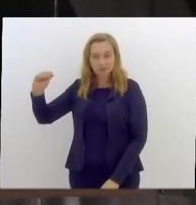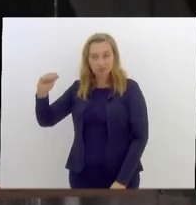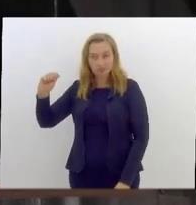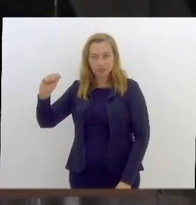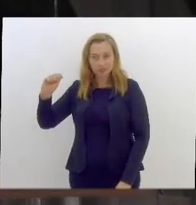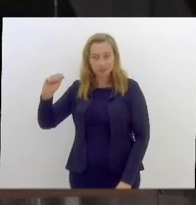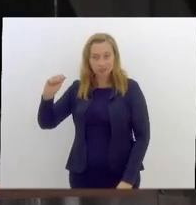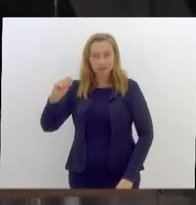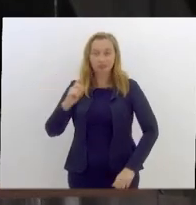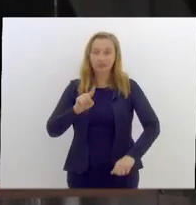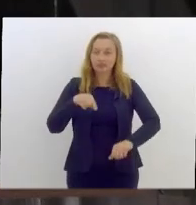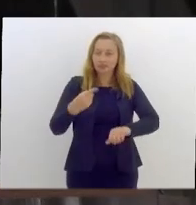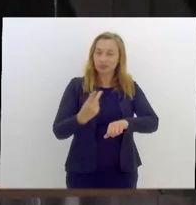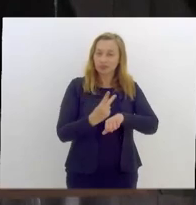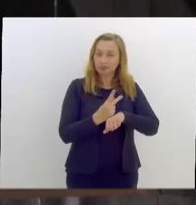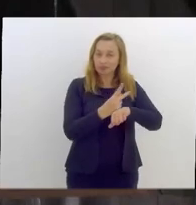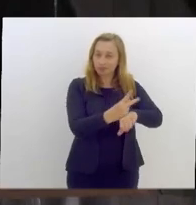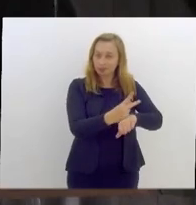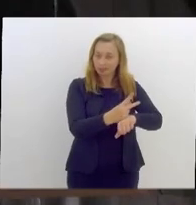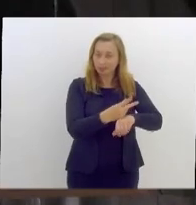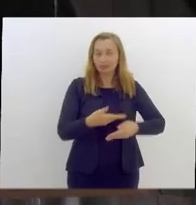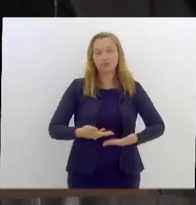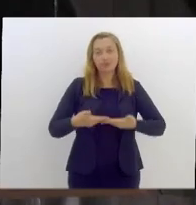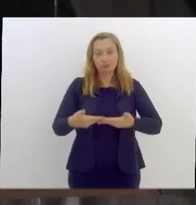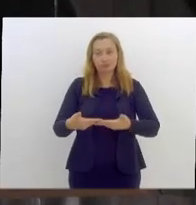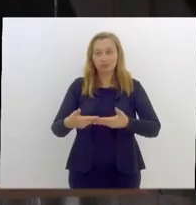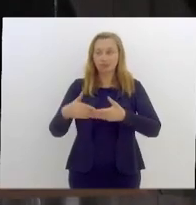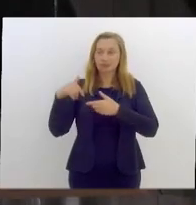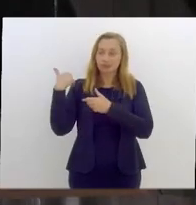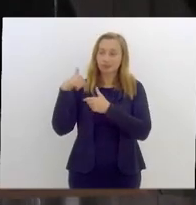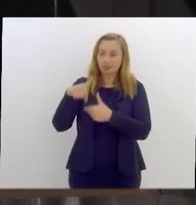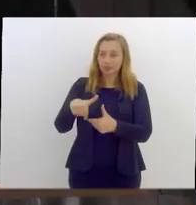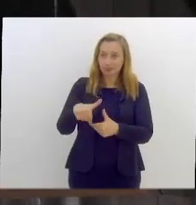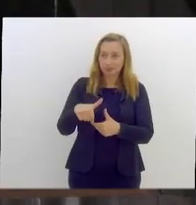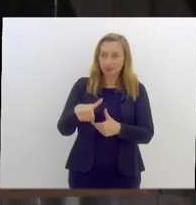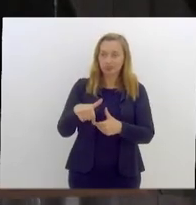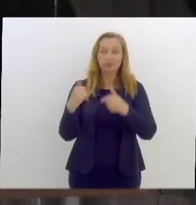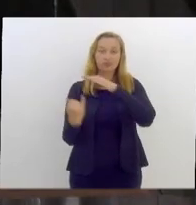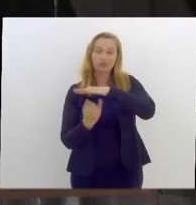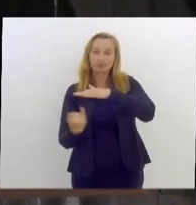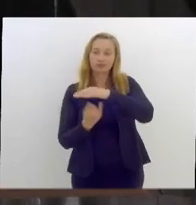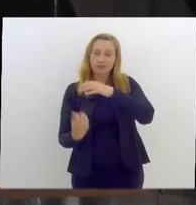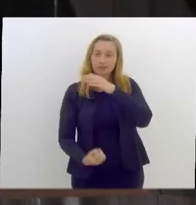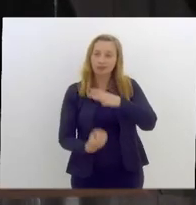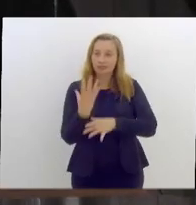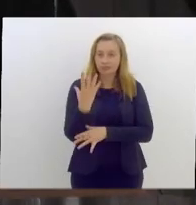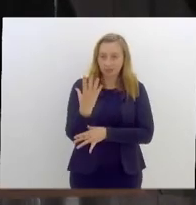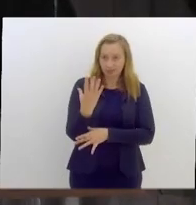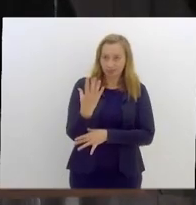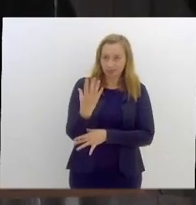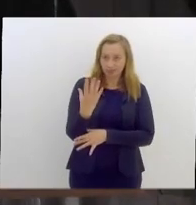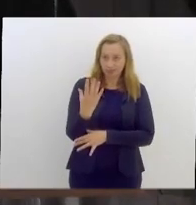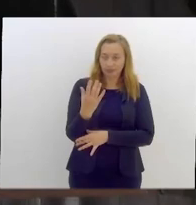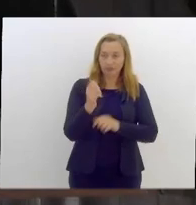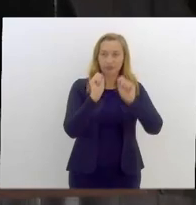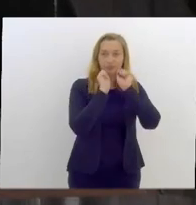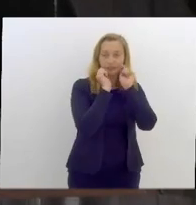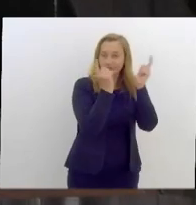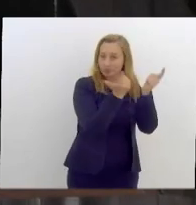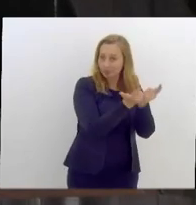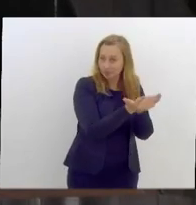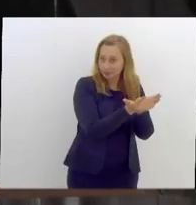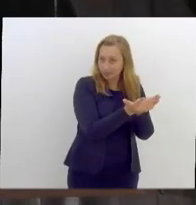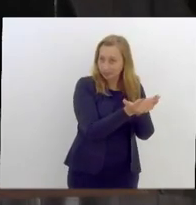ora oferecidas. Esta tradicional instituição, criada a partir da fusão entre a